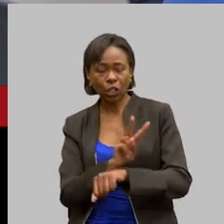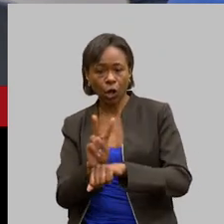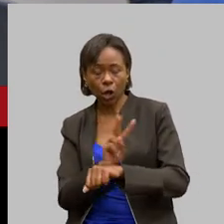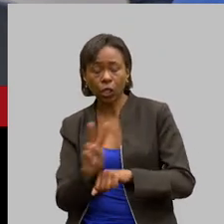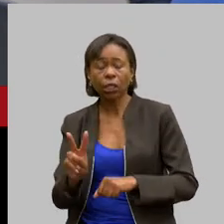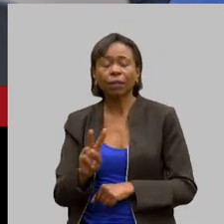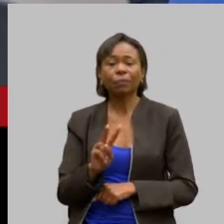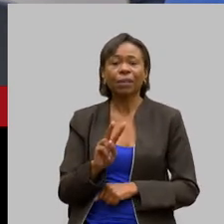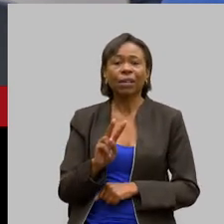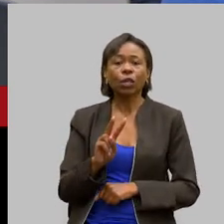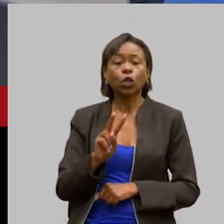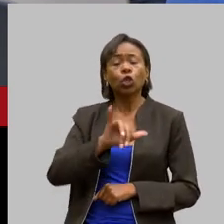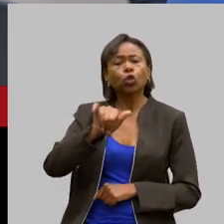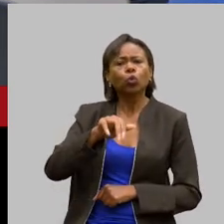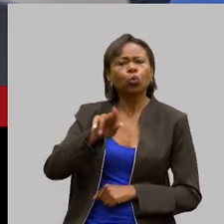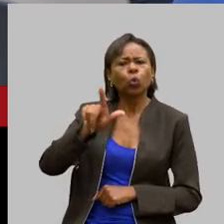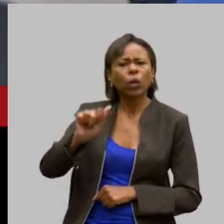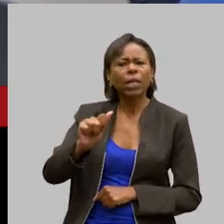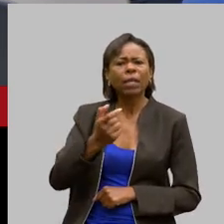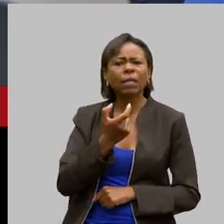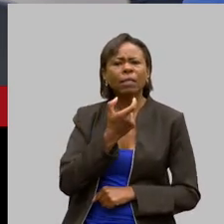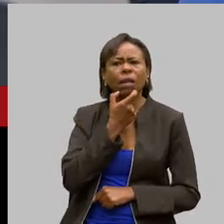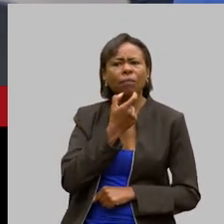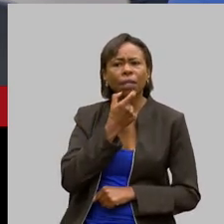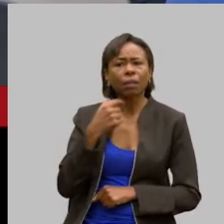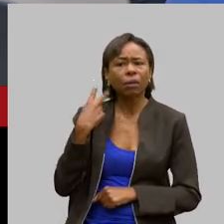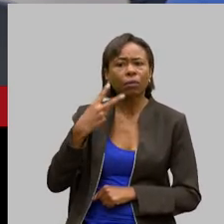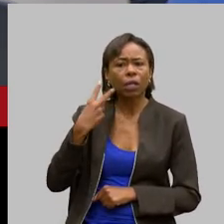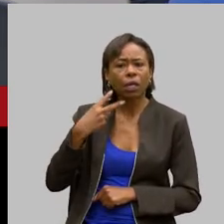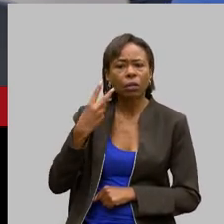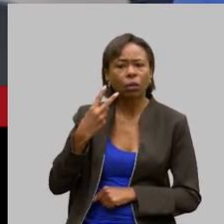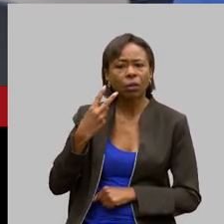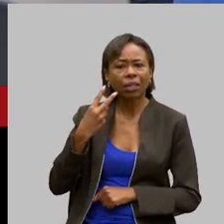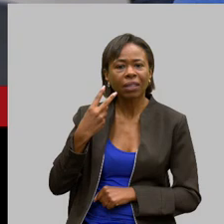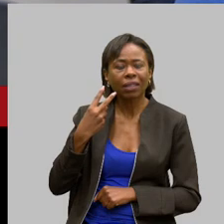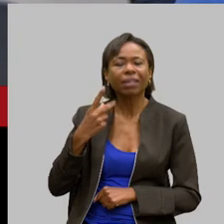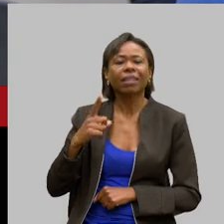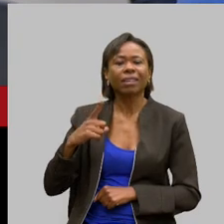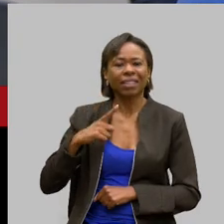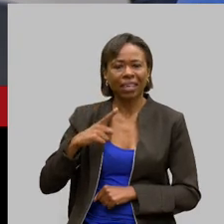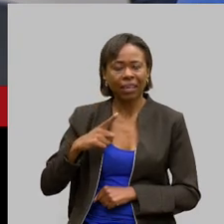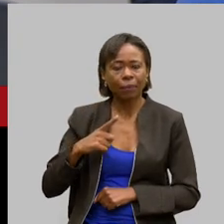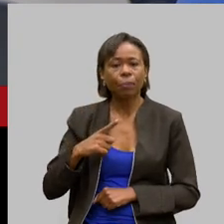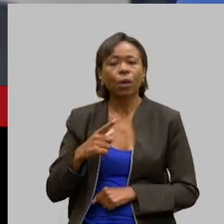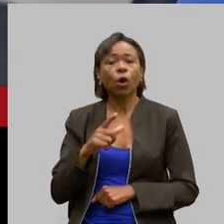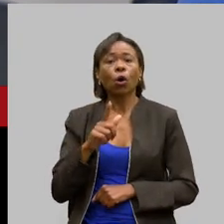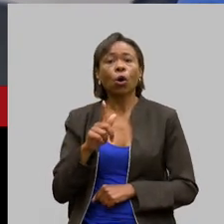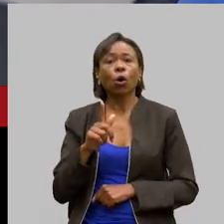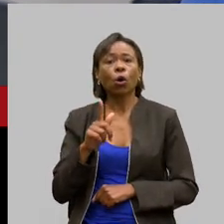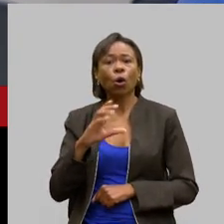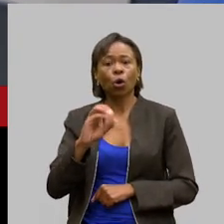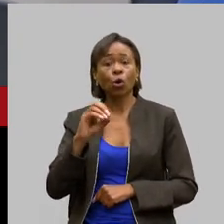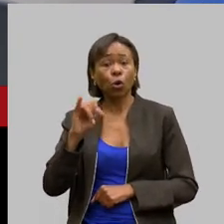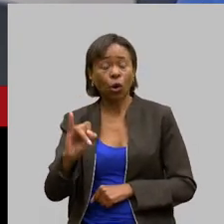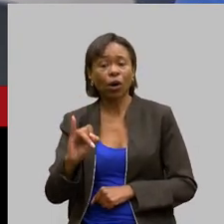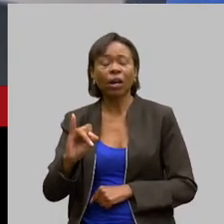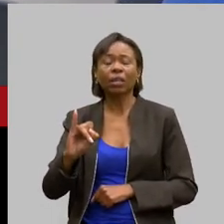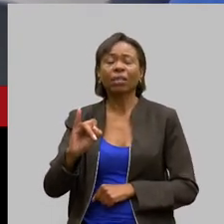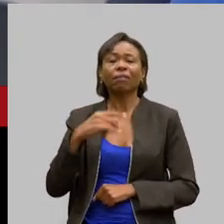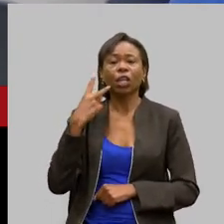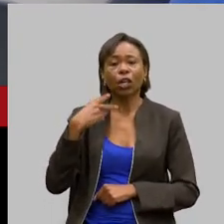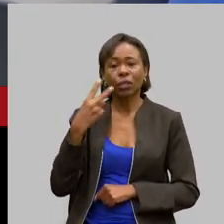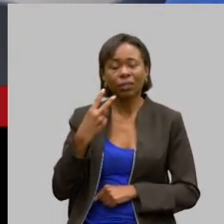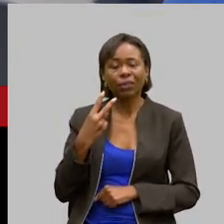de Nova Lima Eu vi cadê a Júlia eu vi ela aqui agora a pouco tava aqui e o coi vereador de Rio Pomba pai atípico